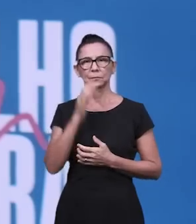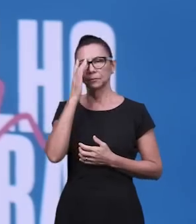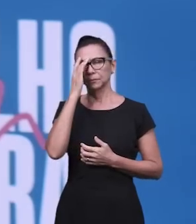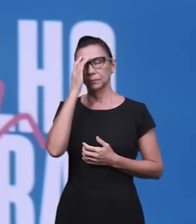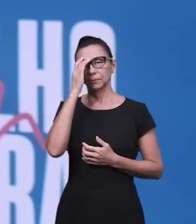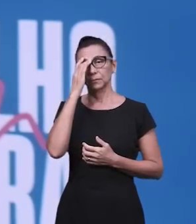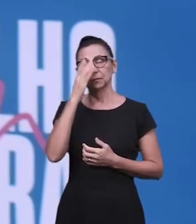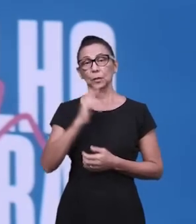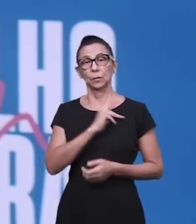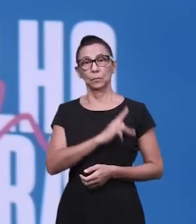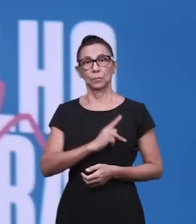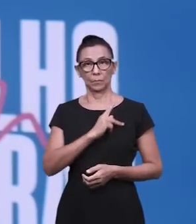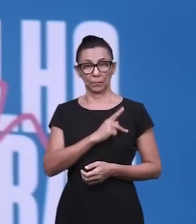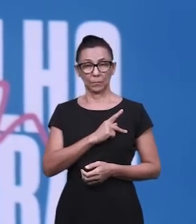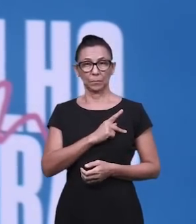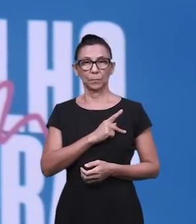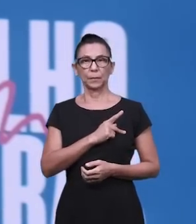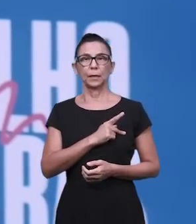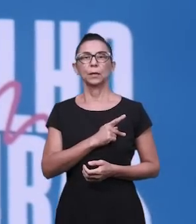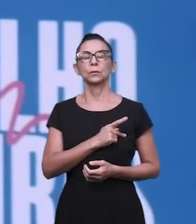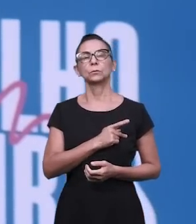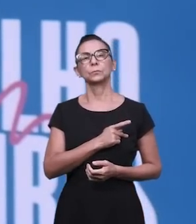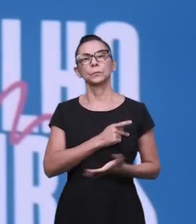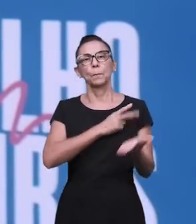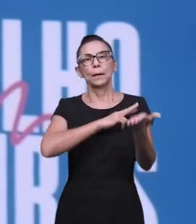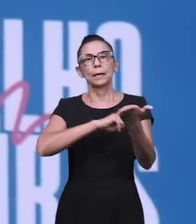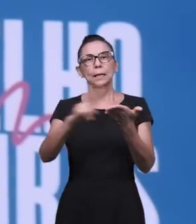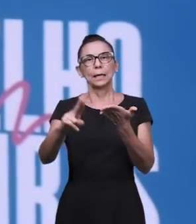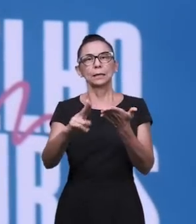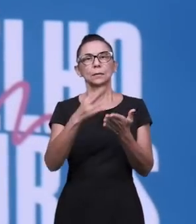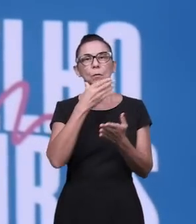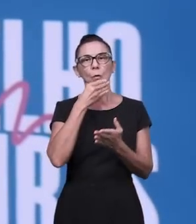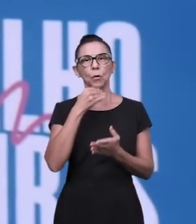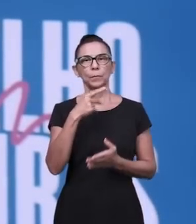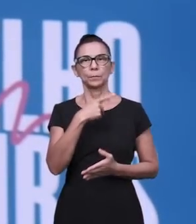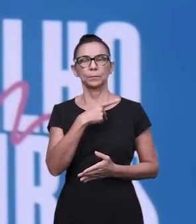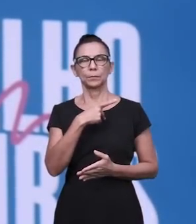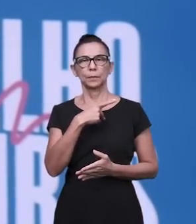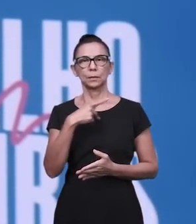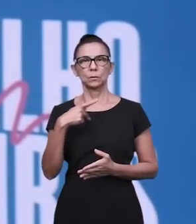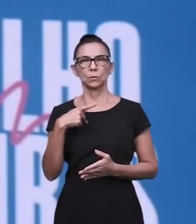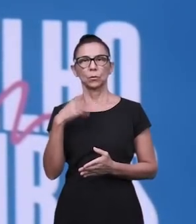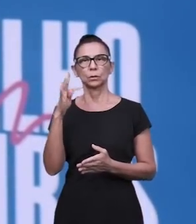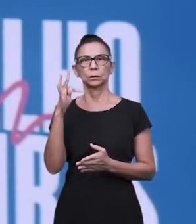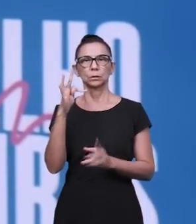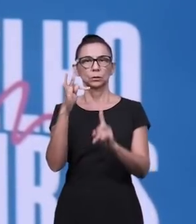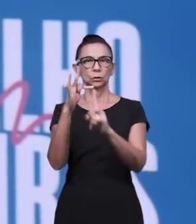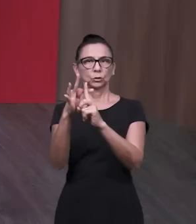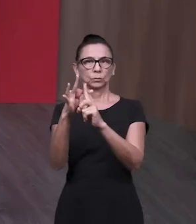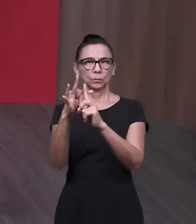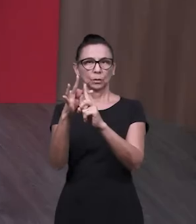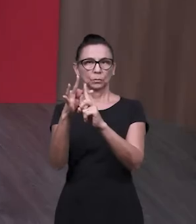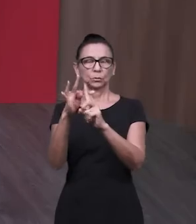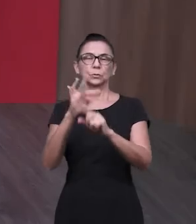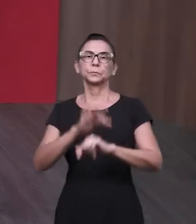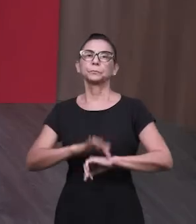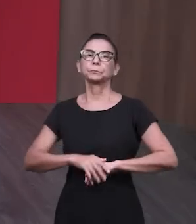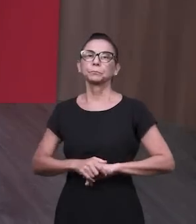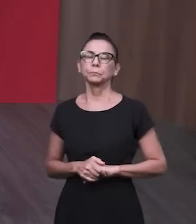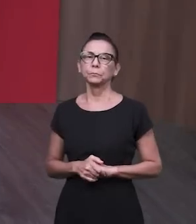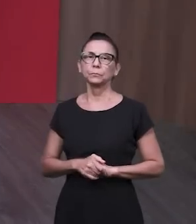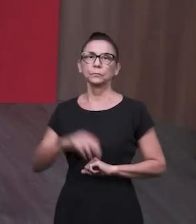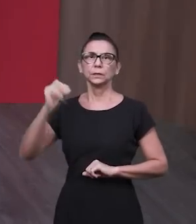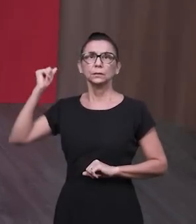Paulo, ao escrever para o jovem pastor Timóteo, ele faz essa observação. E veja que